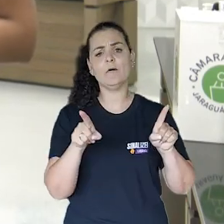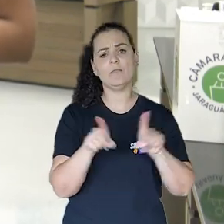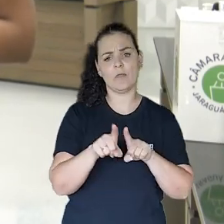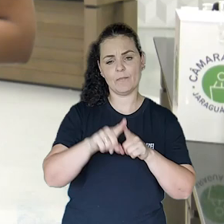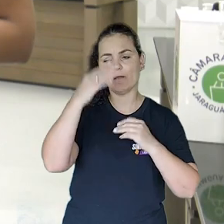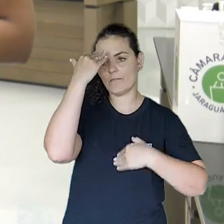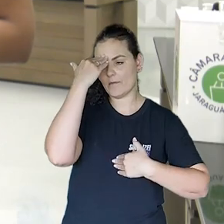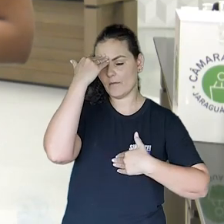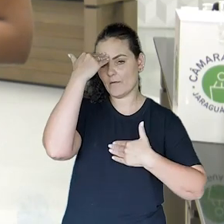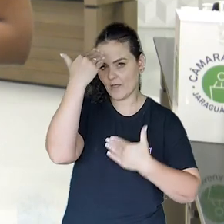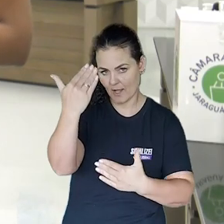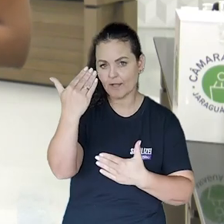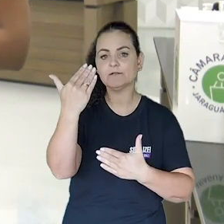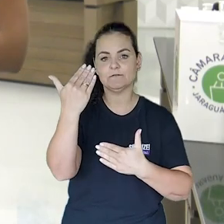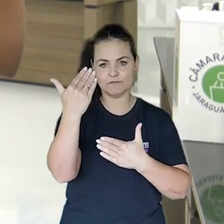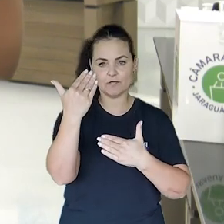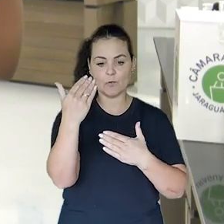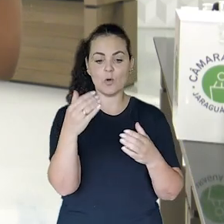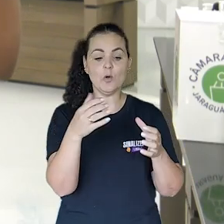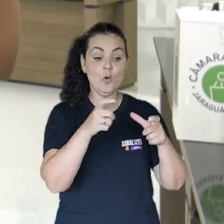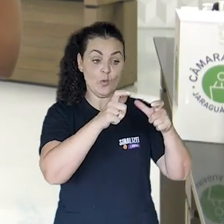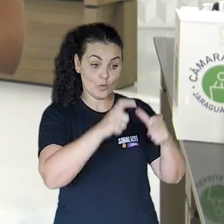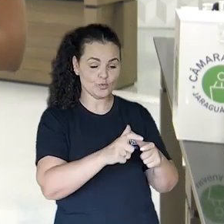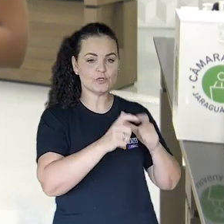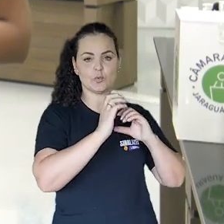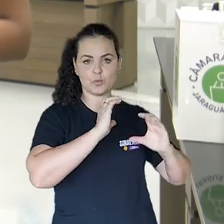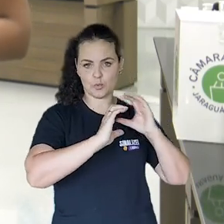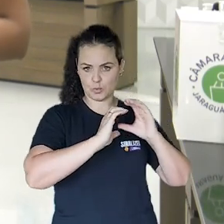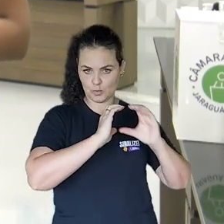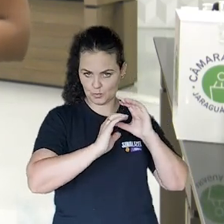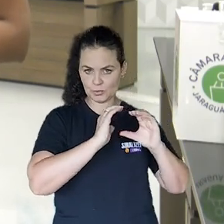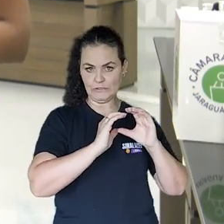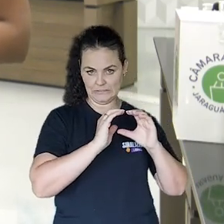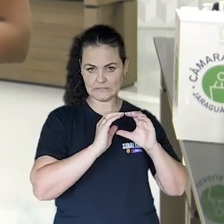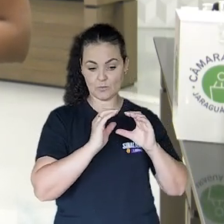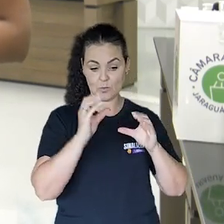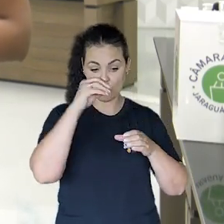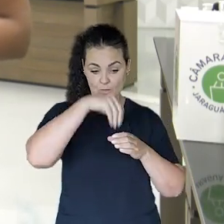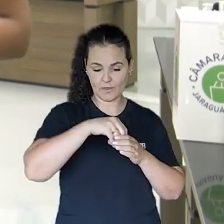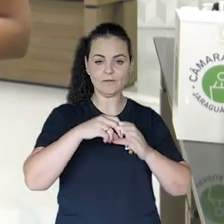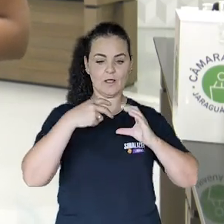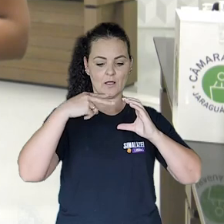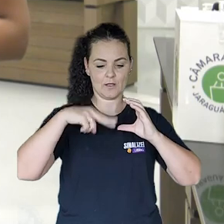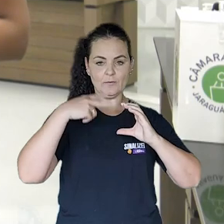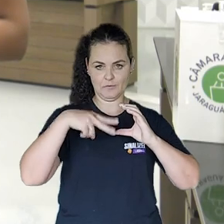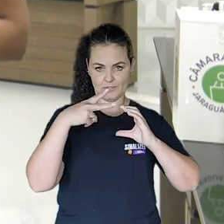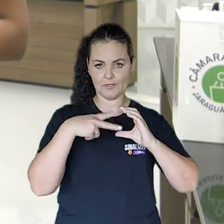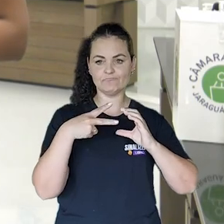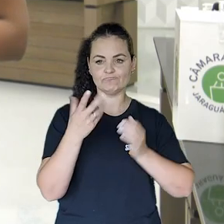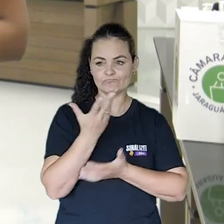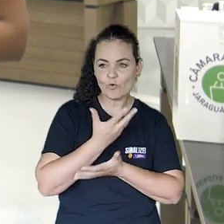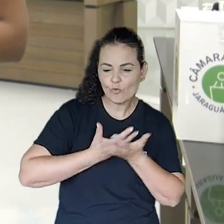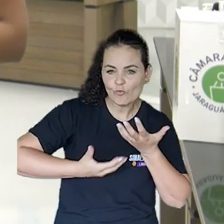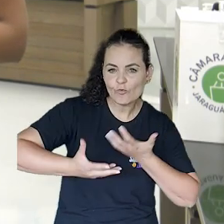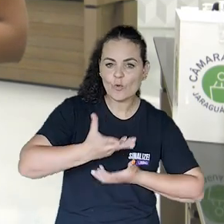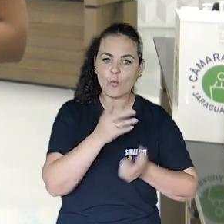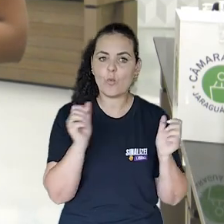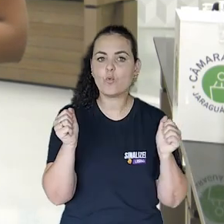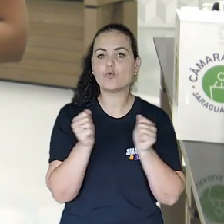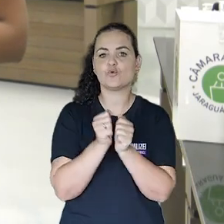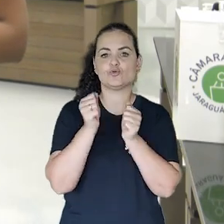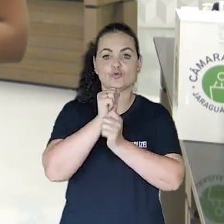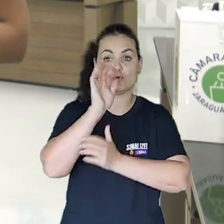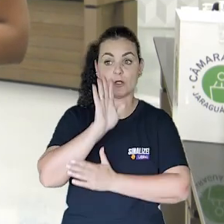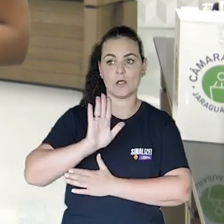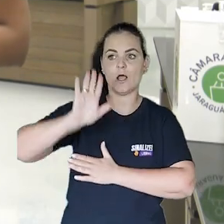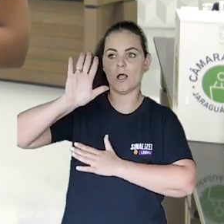que se envolveu com toda a campanha, né, das inscrições do vereador Mirim, também agradecer as